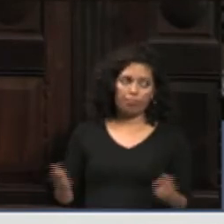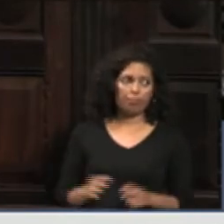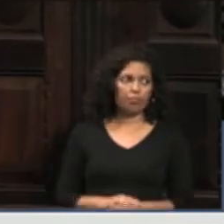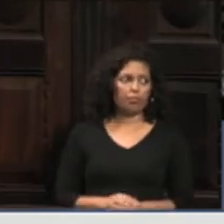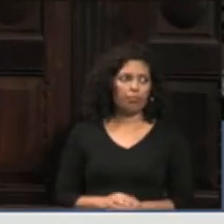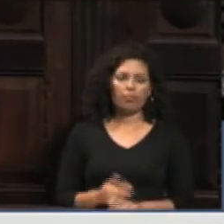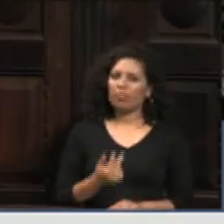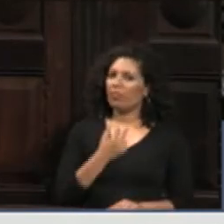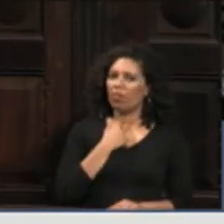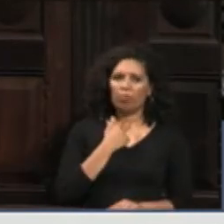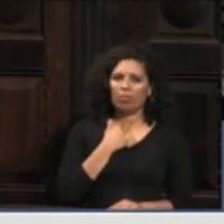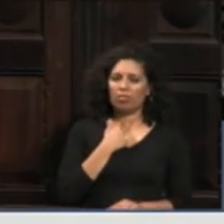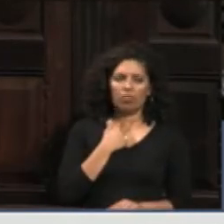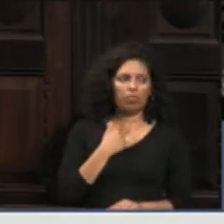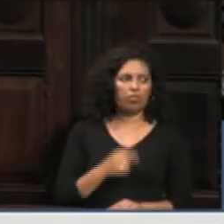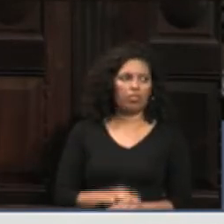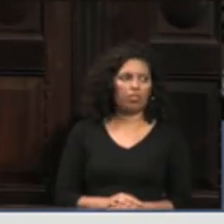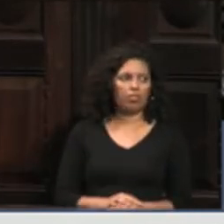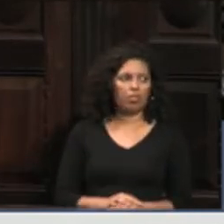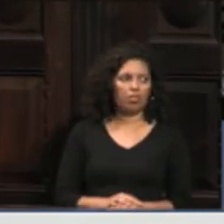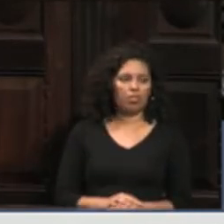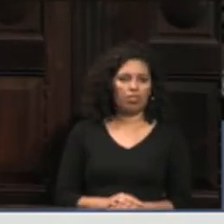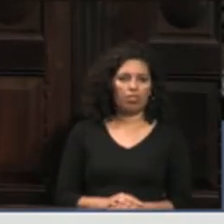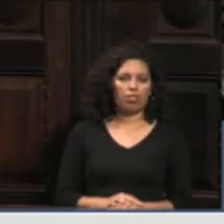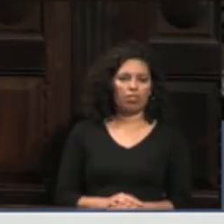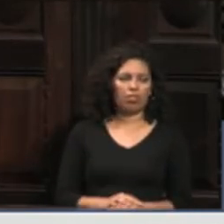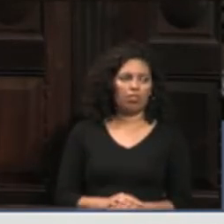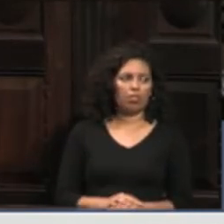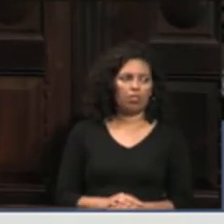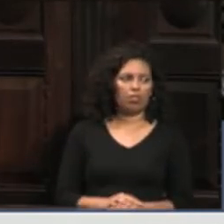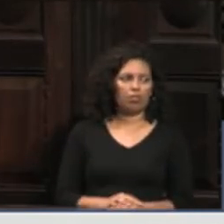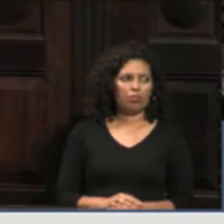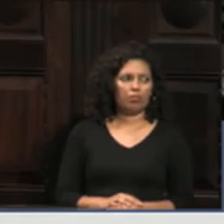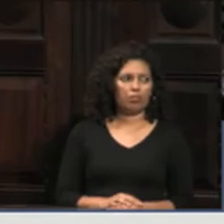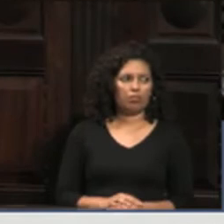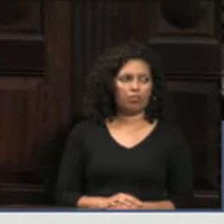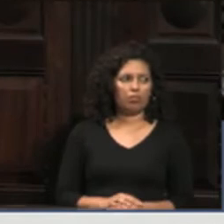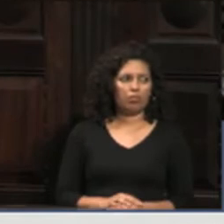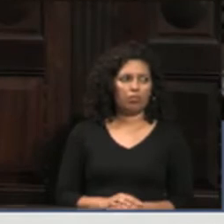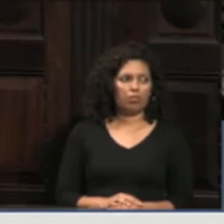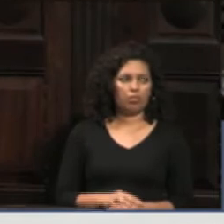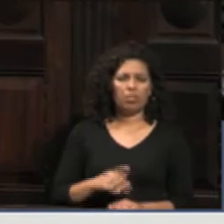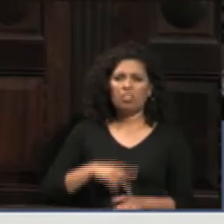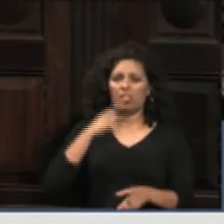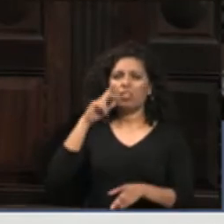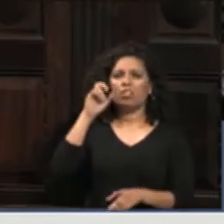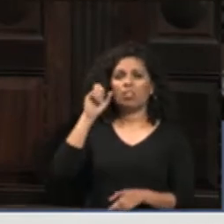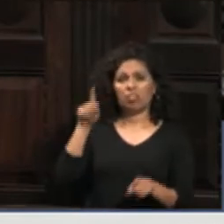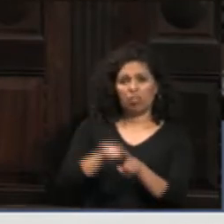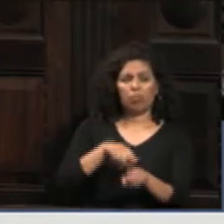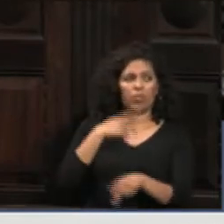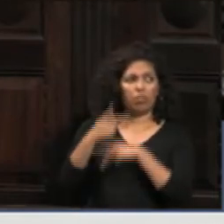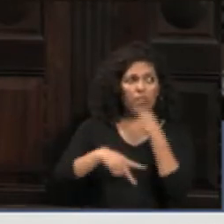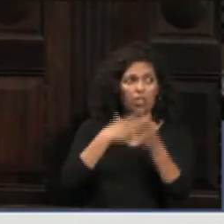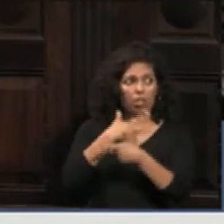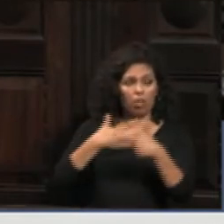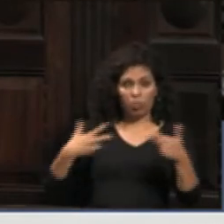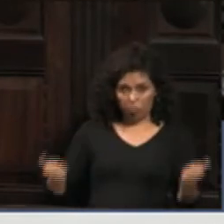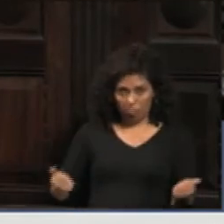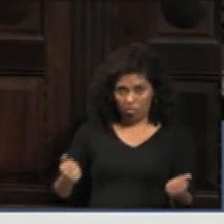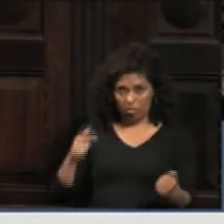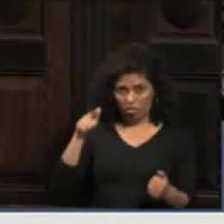Não pode isto acontecer. E afirmações desse tipo